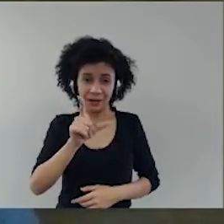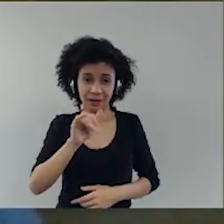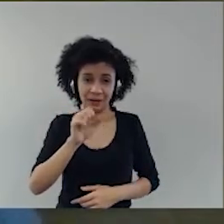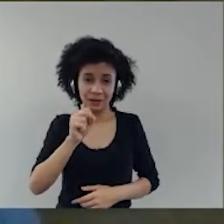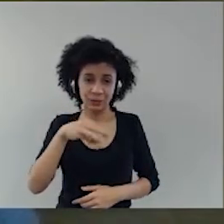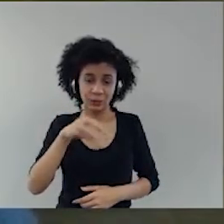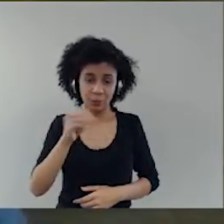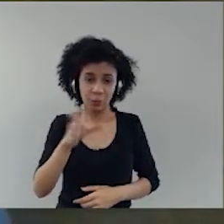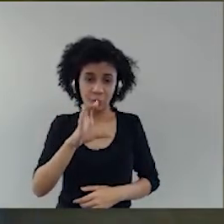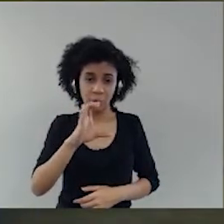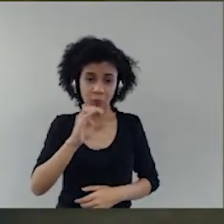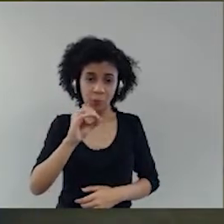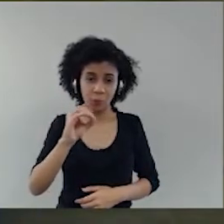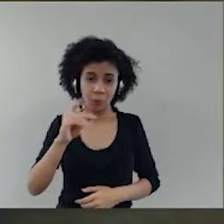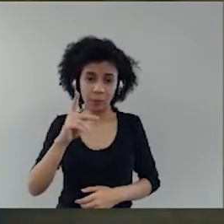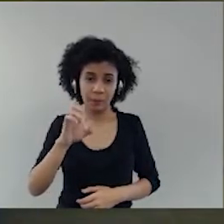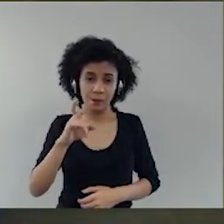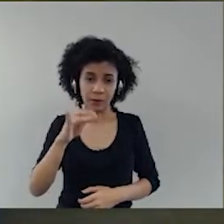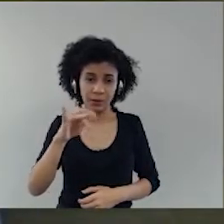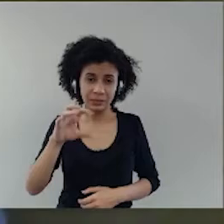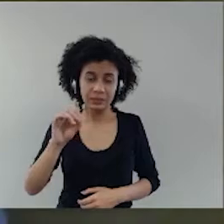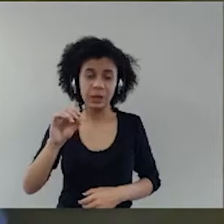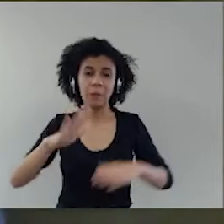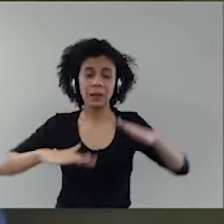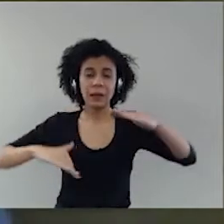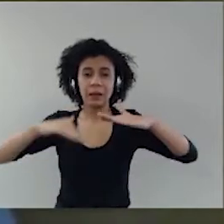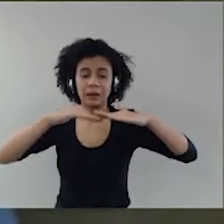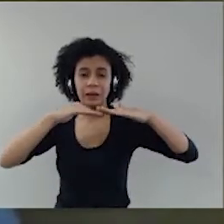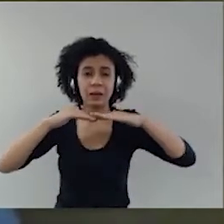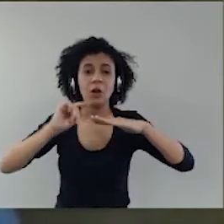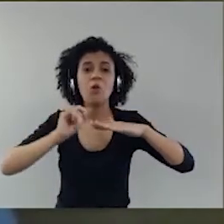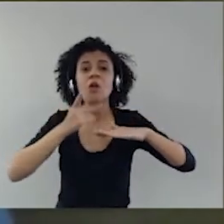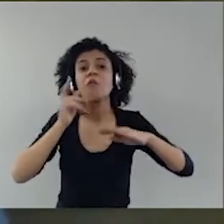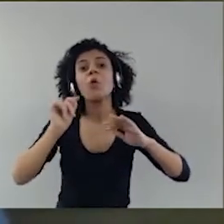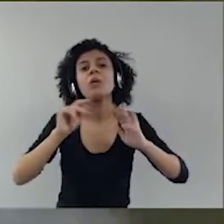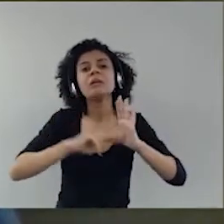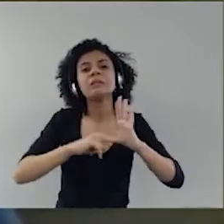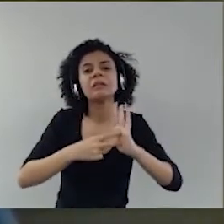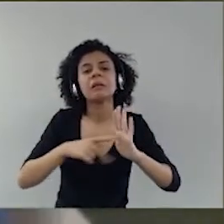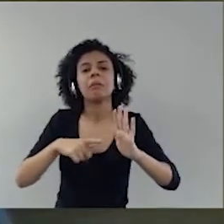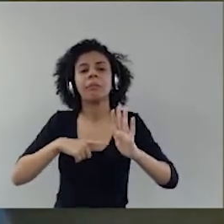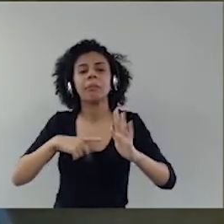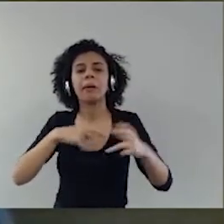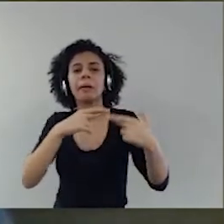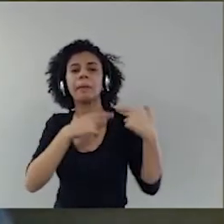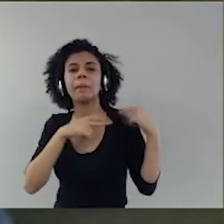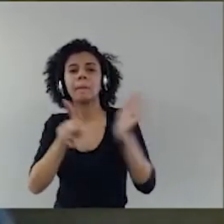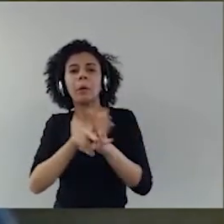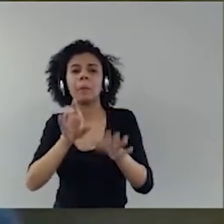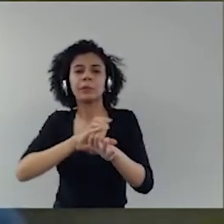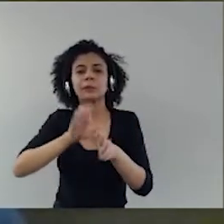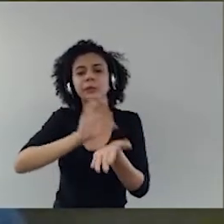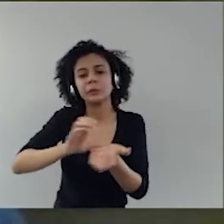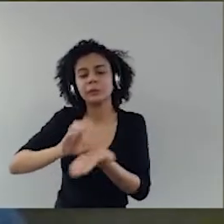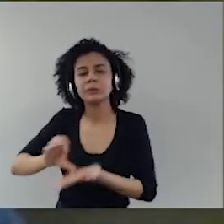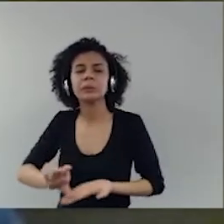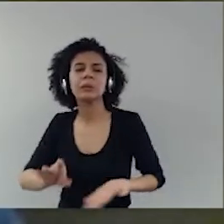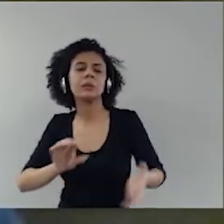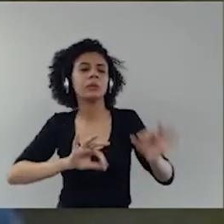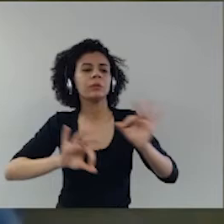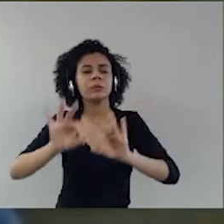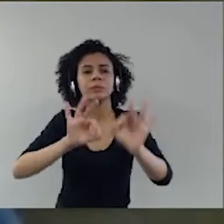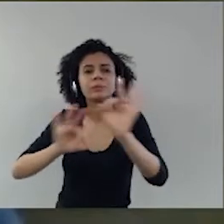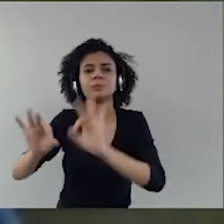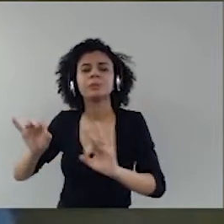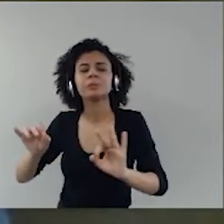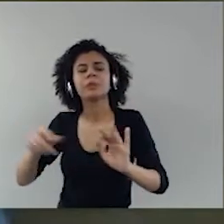equilíbrio, né, segundo o qual os entes federativos eles teriam competências repartidas pela própria Constituição, enfim, todos aqueles conceitos